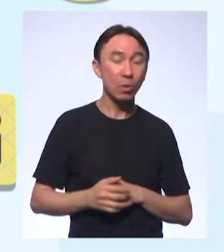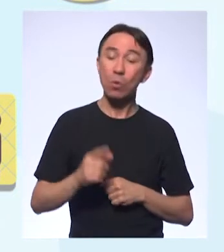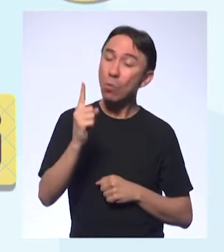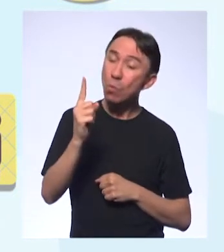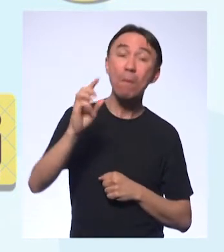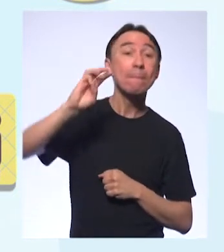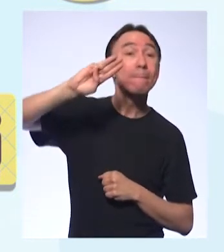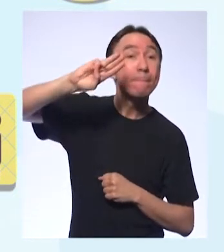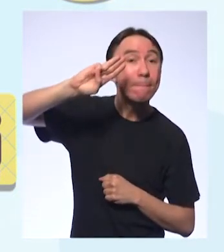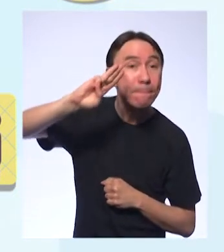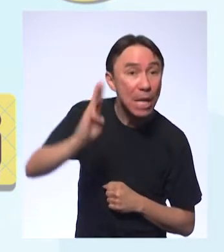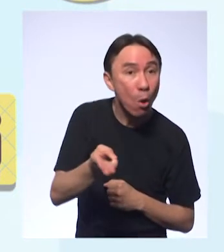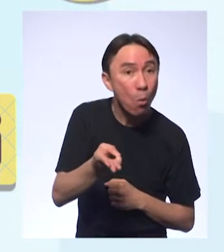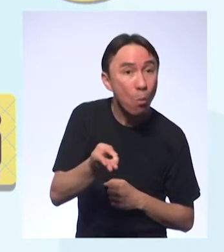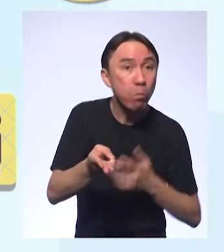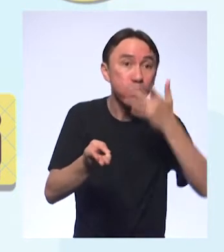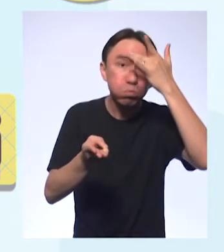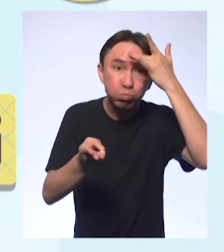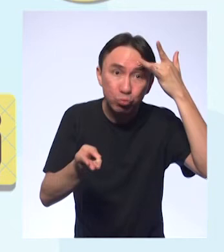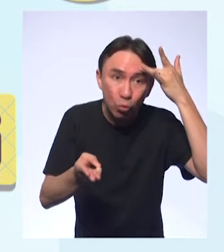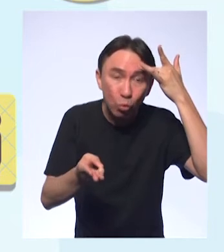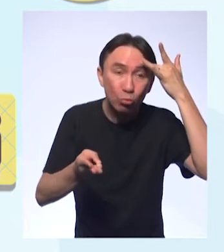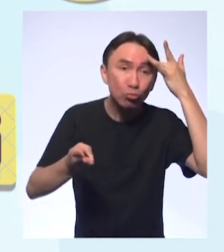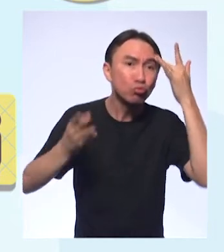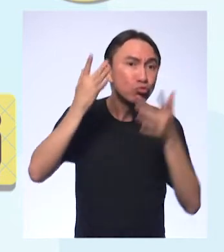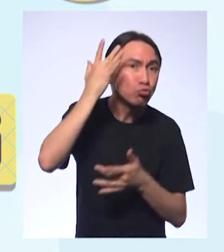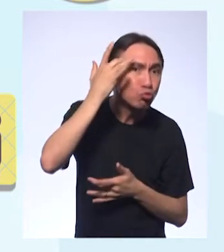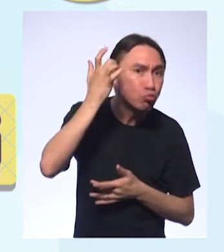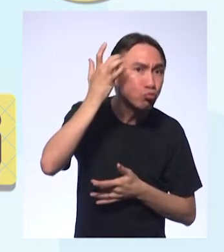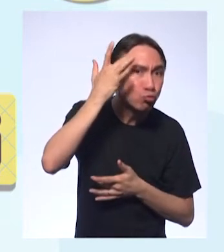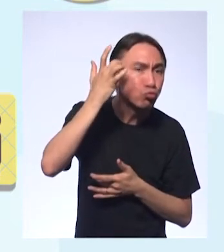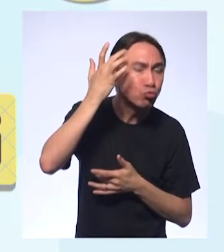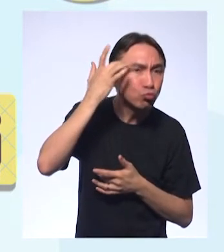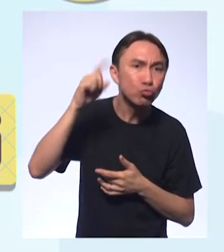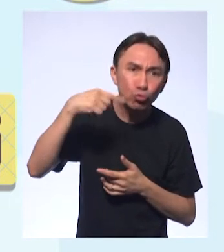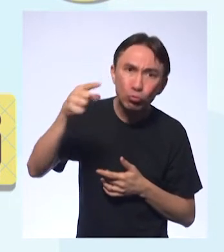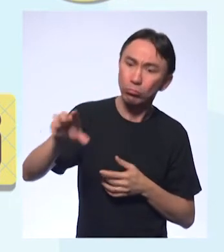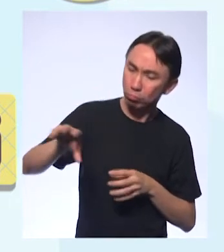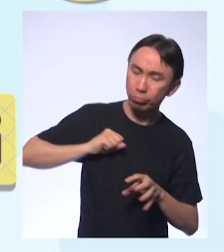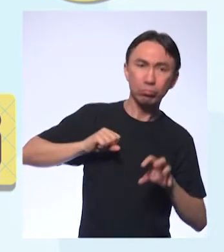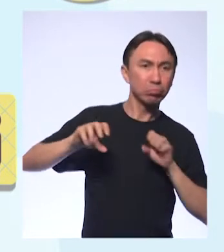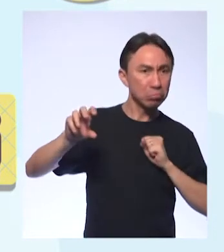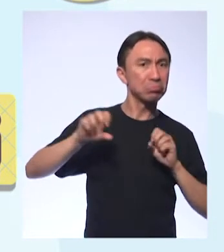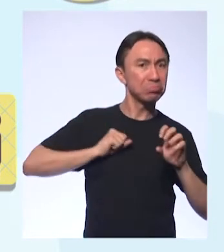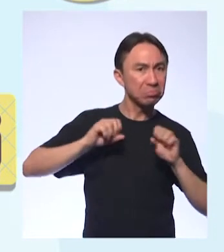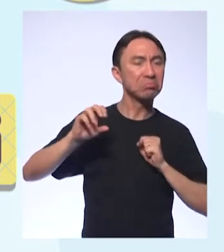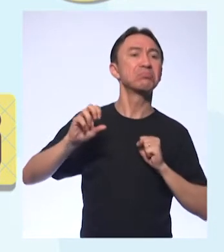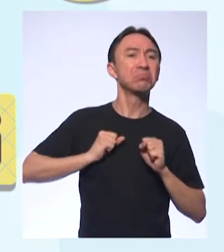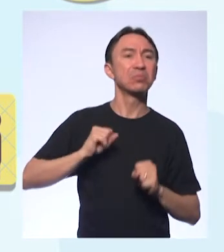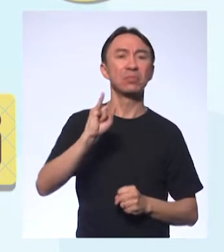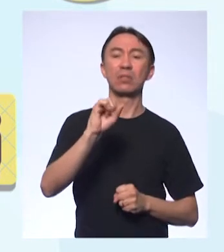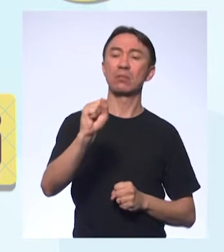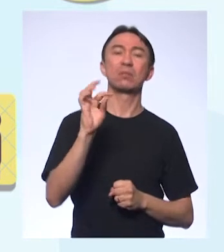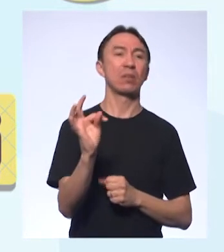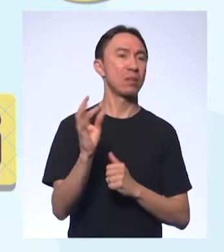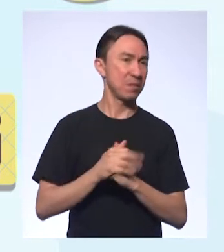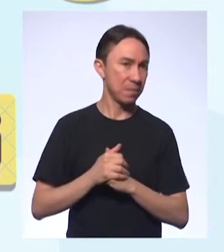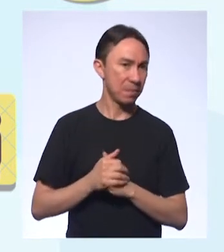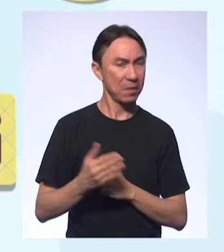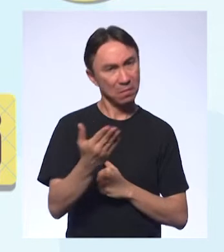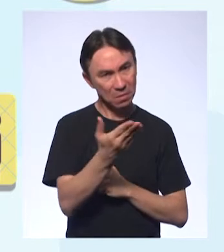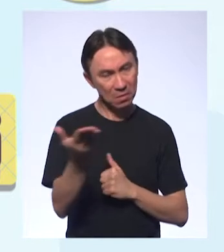IST por dia. Eu acredito que esse dado aí seja mundial, né? Maior chance de ser infectado se você for